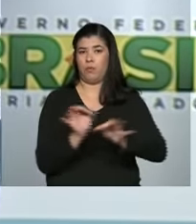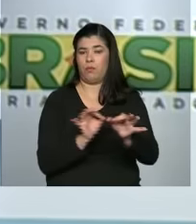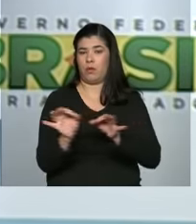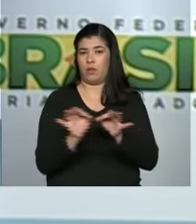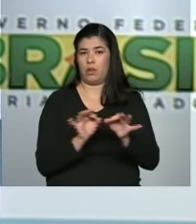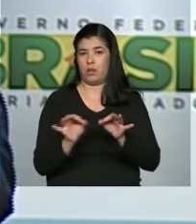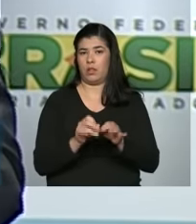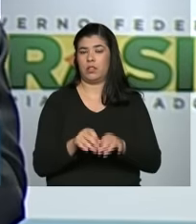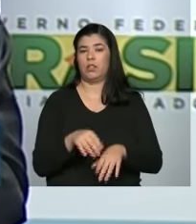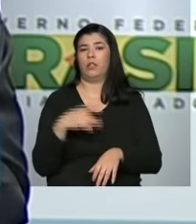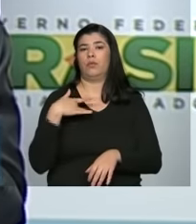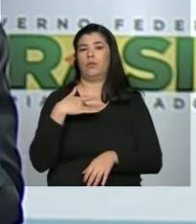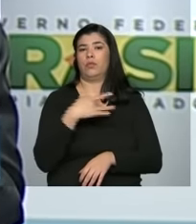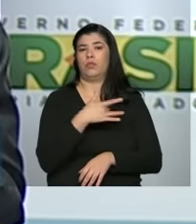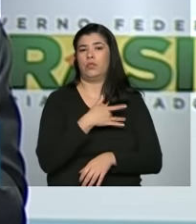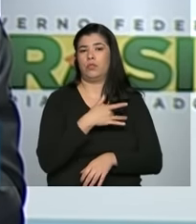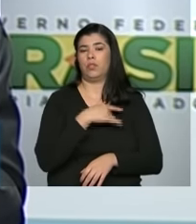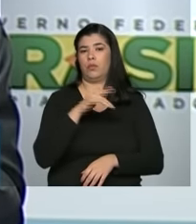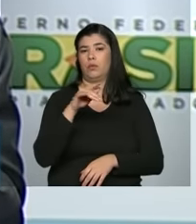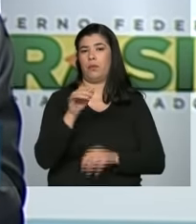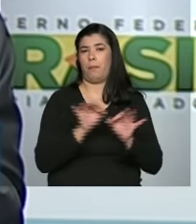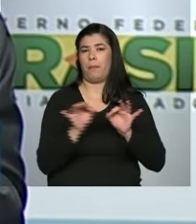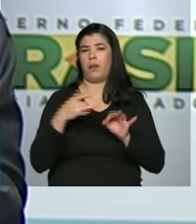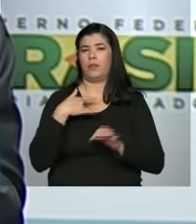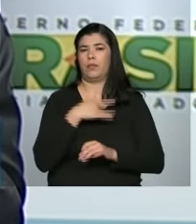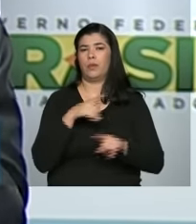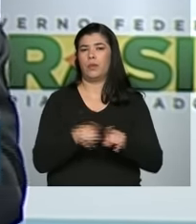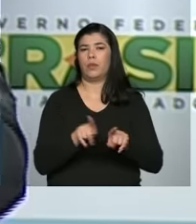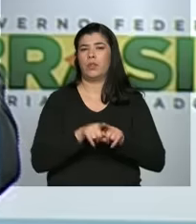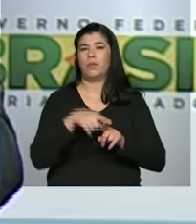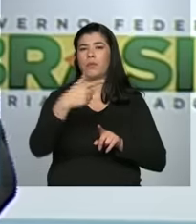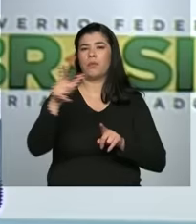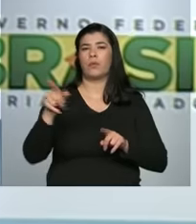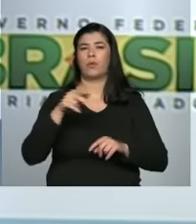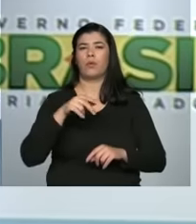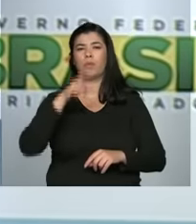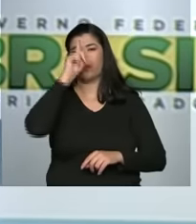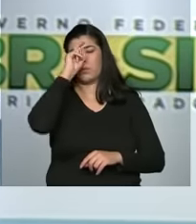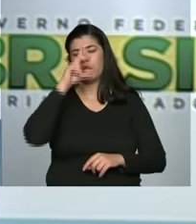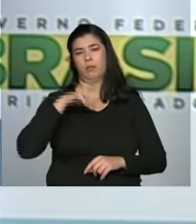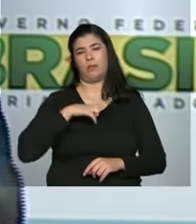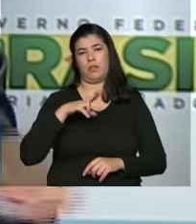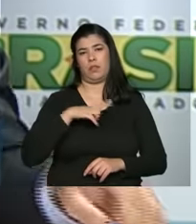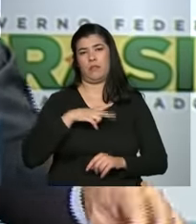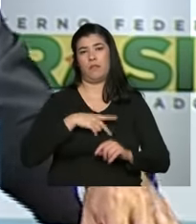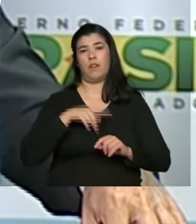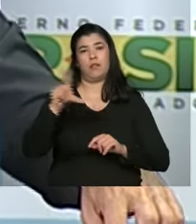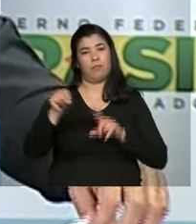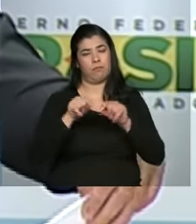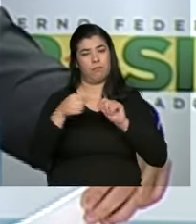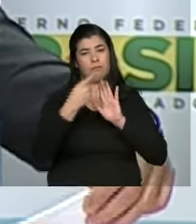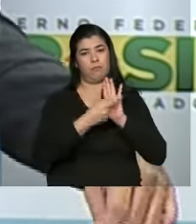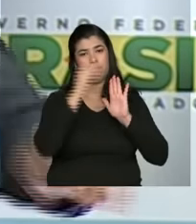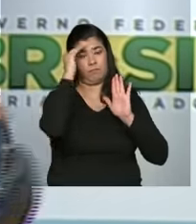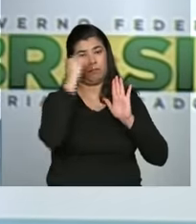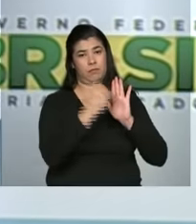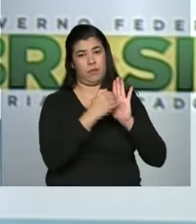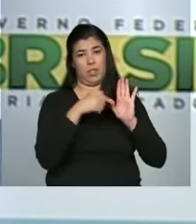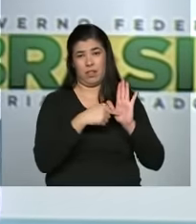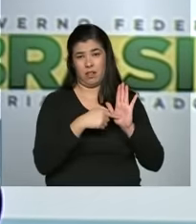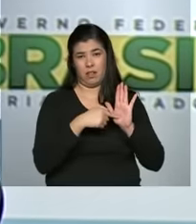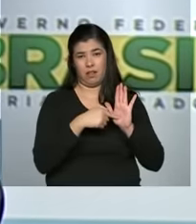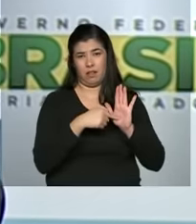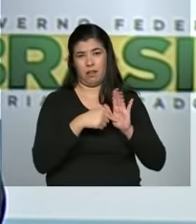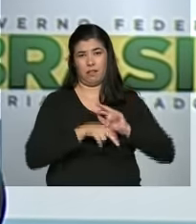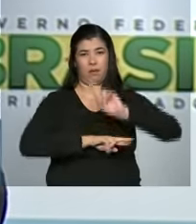saúde e pelos hospitais privados como um padrão também por quê Porque elas não estão sendo construídas de maneira aleatória elas são